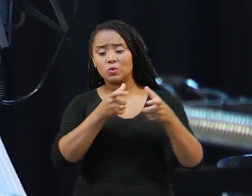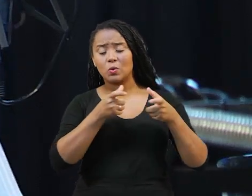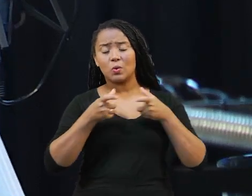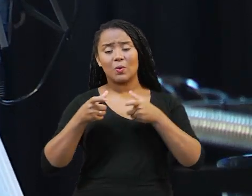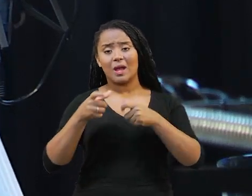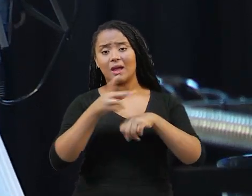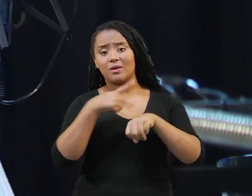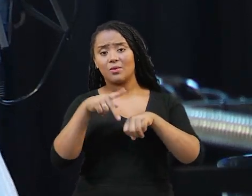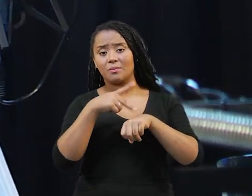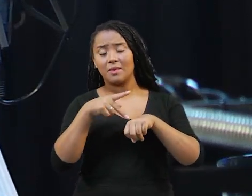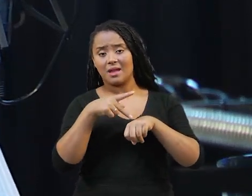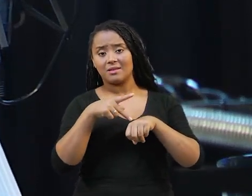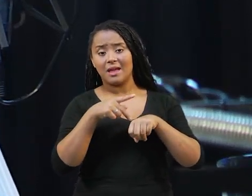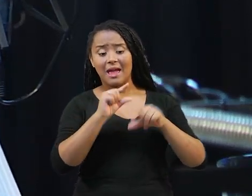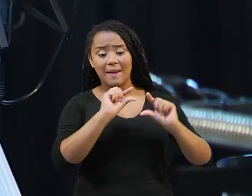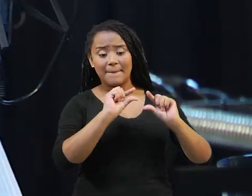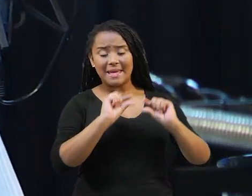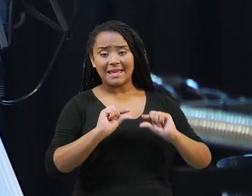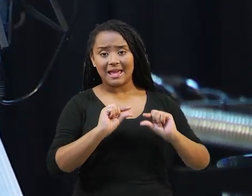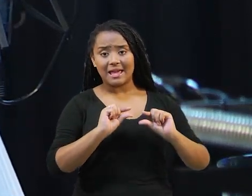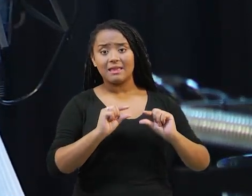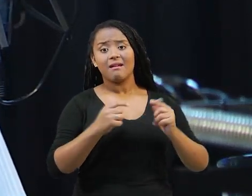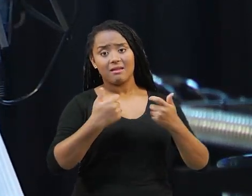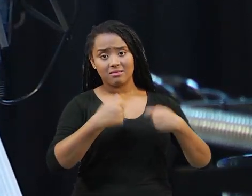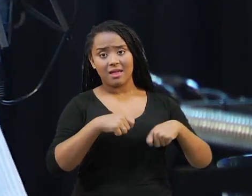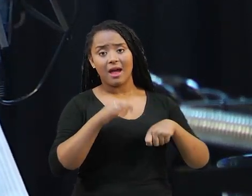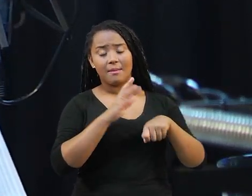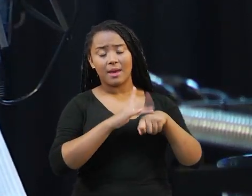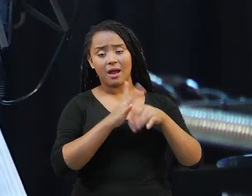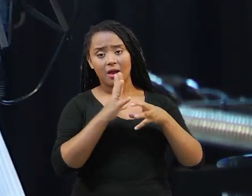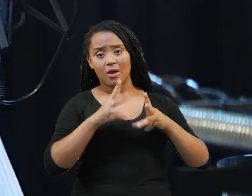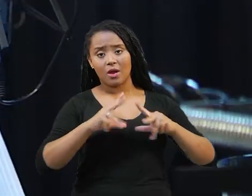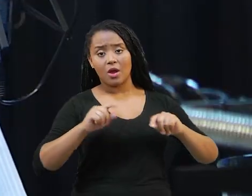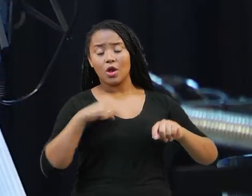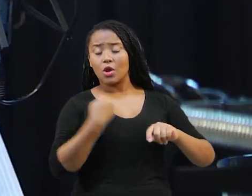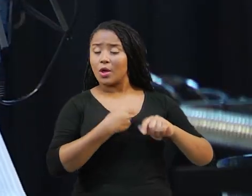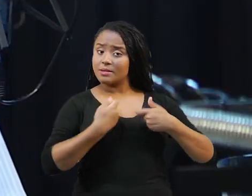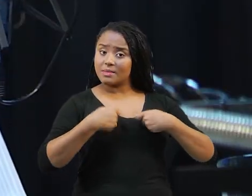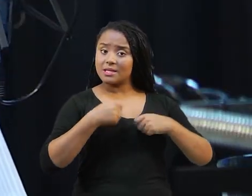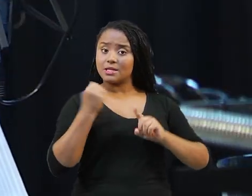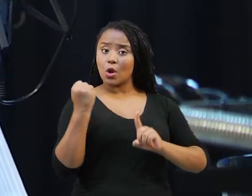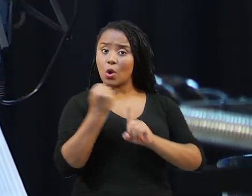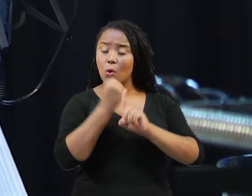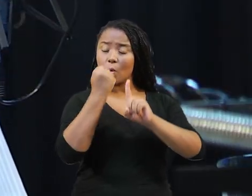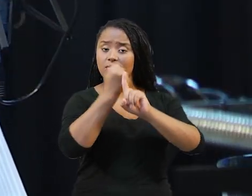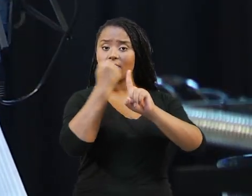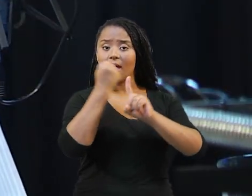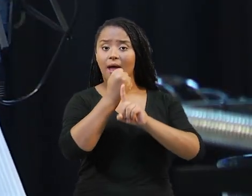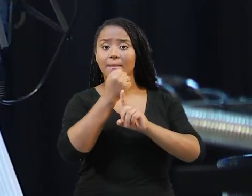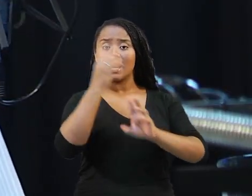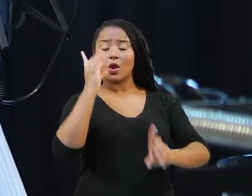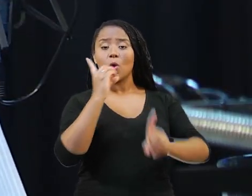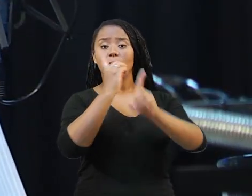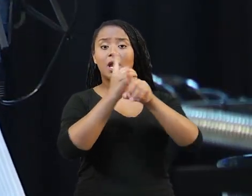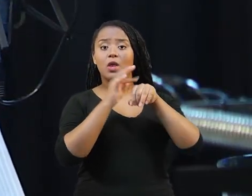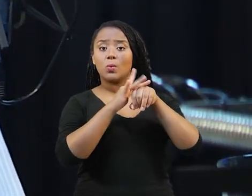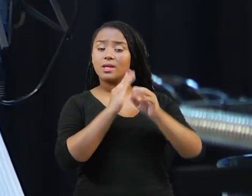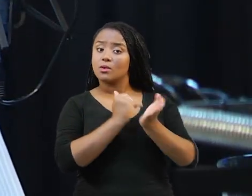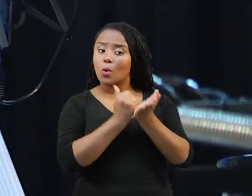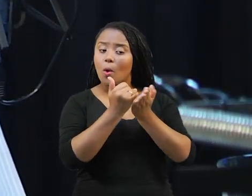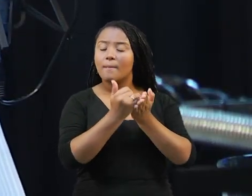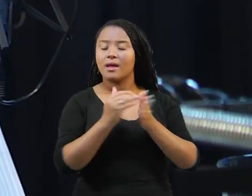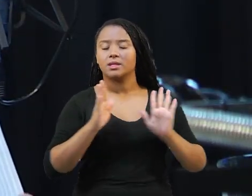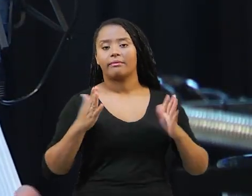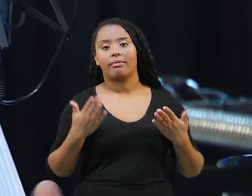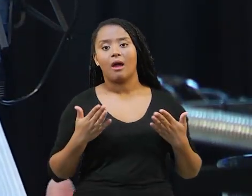e vai ser curada. Ela é curável. Nós temos que lutar para pegar a doença no começo. Então, a luta é boa,